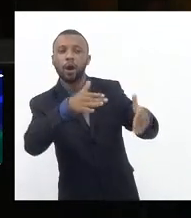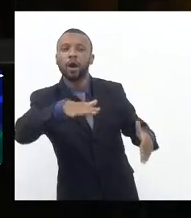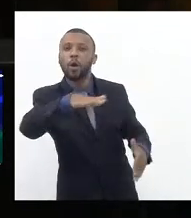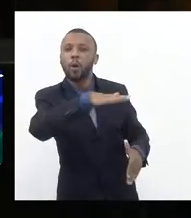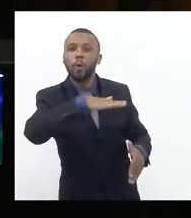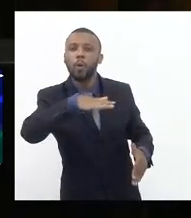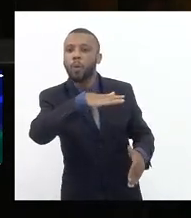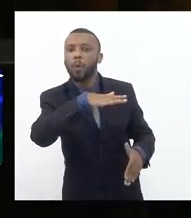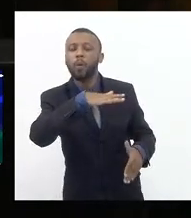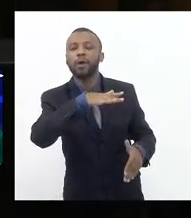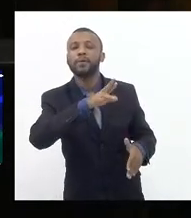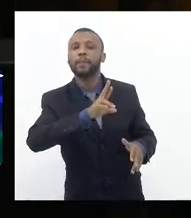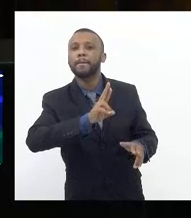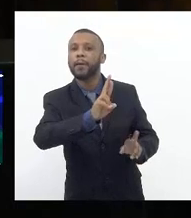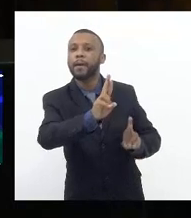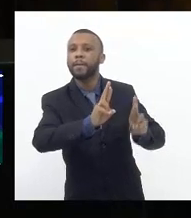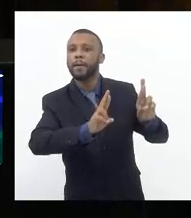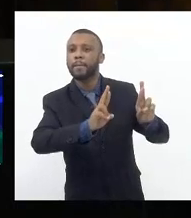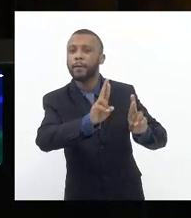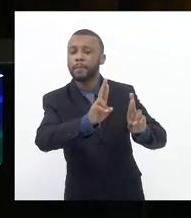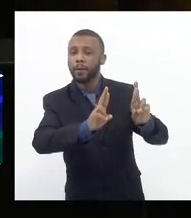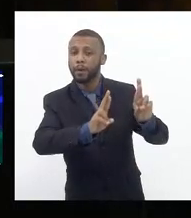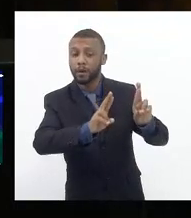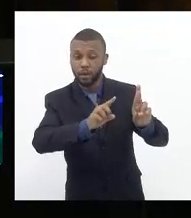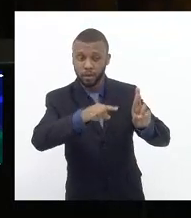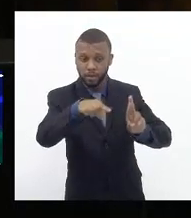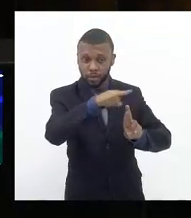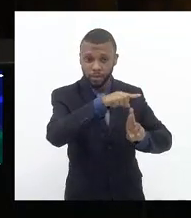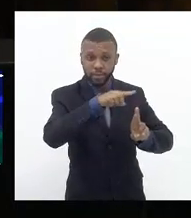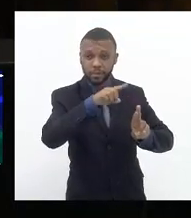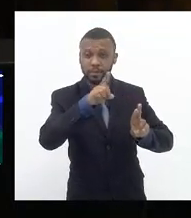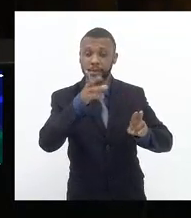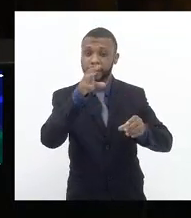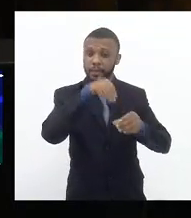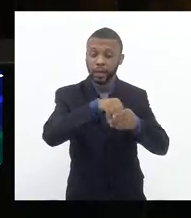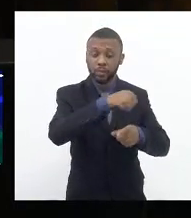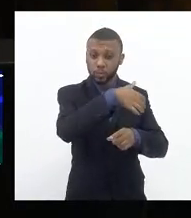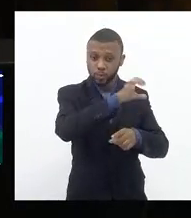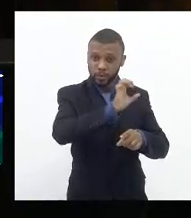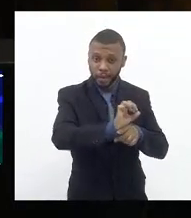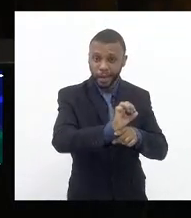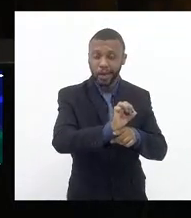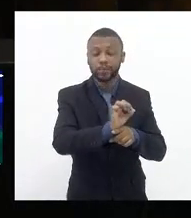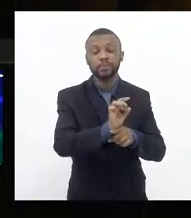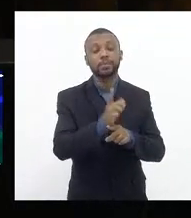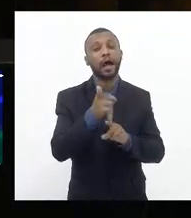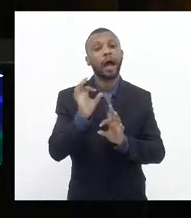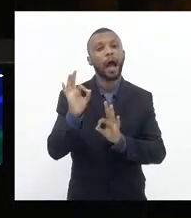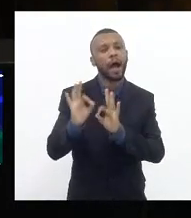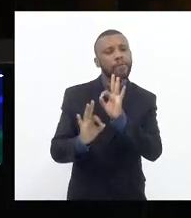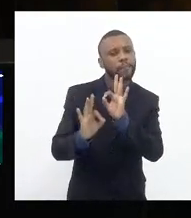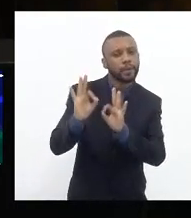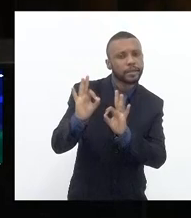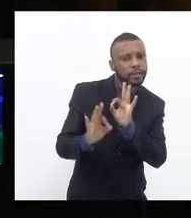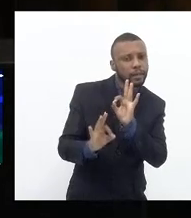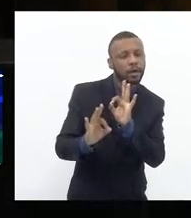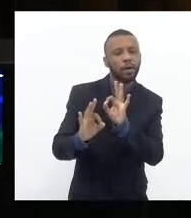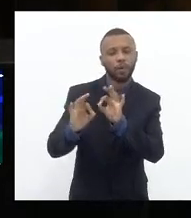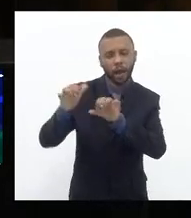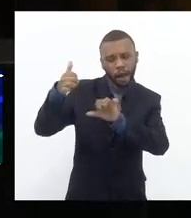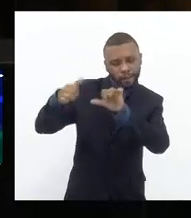ente público federado, na formulação, implementação e avaliação de políticas públicas,